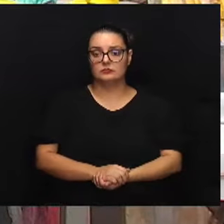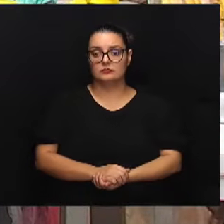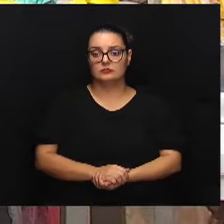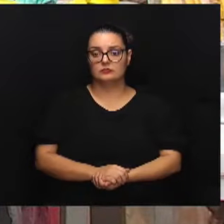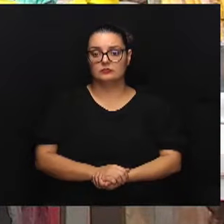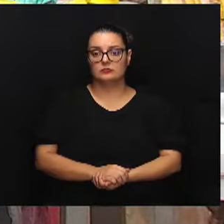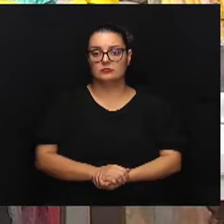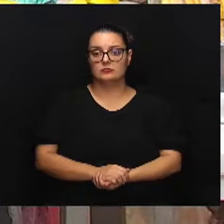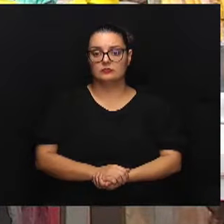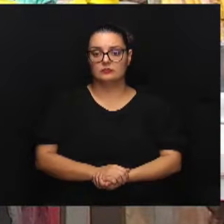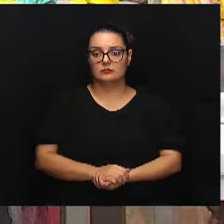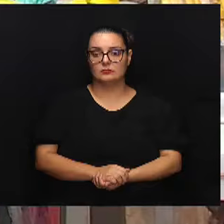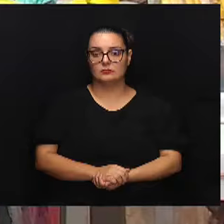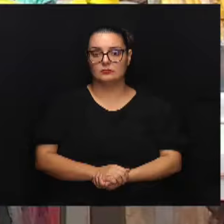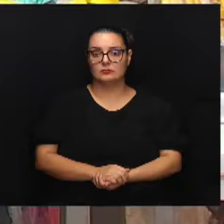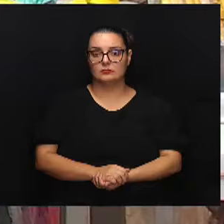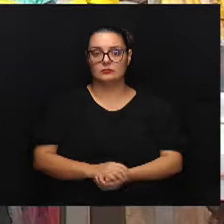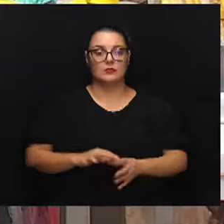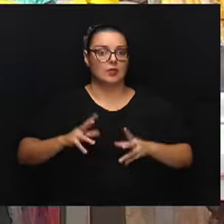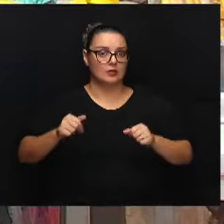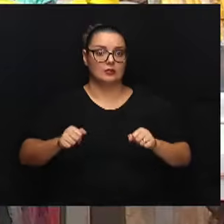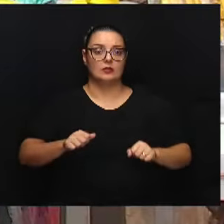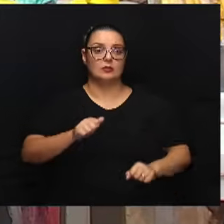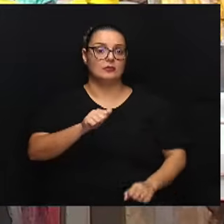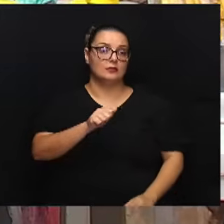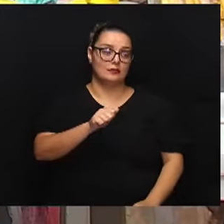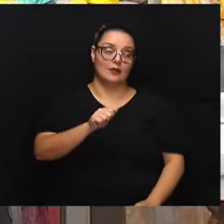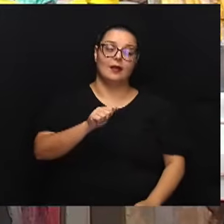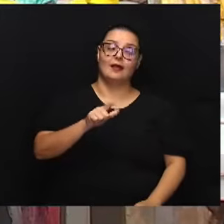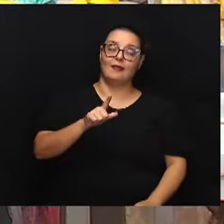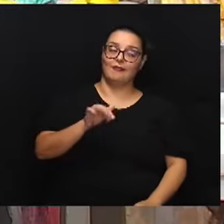Galera, a gente tem todo um alfabeto.